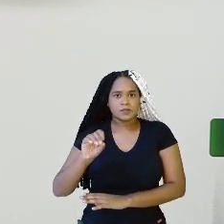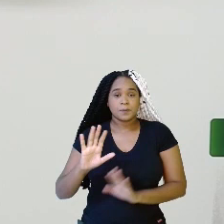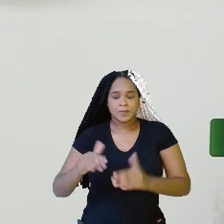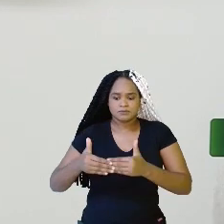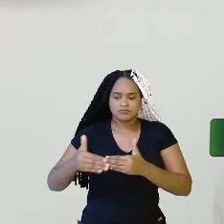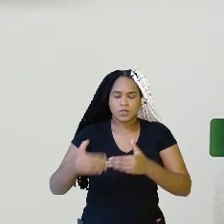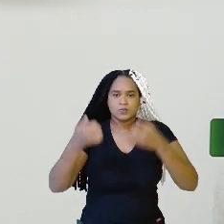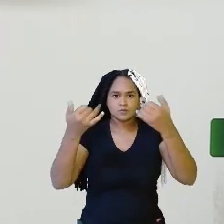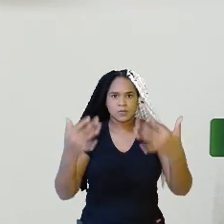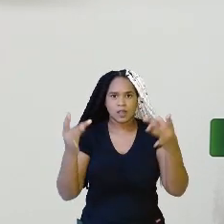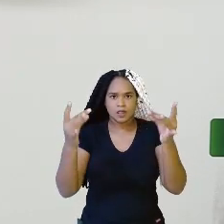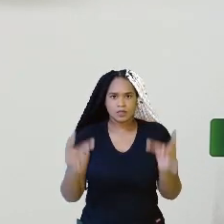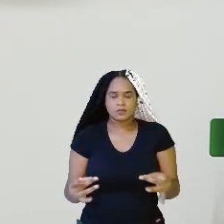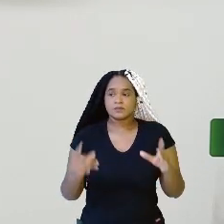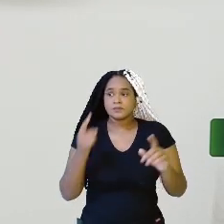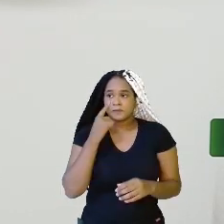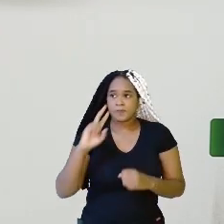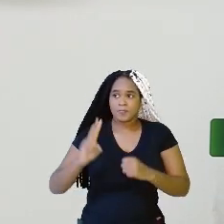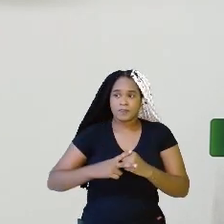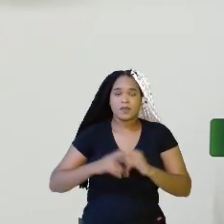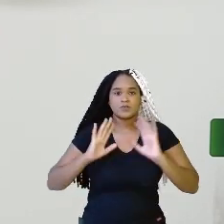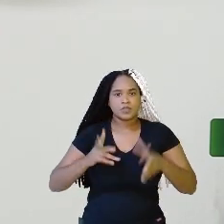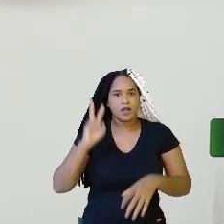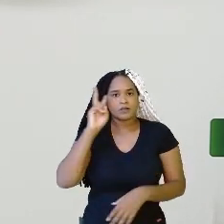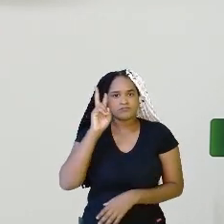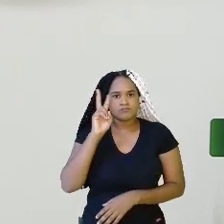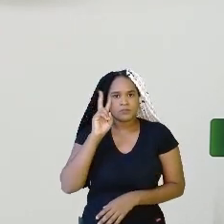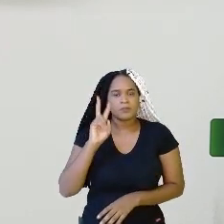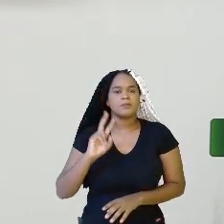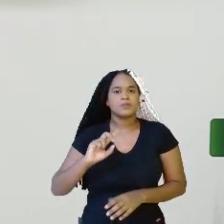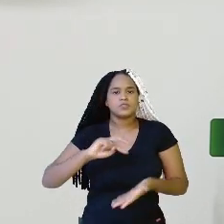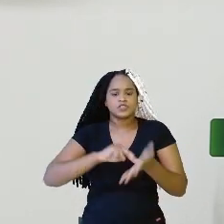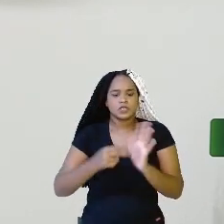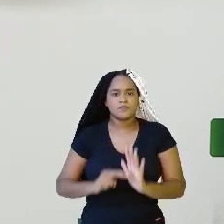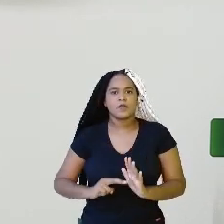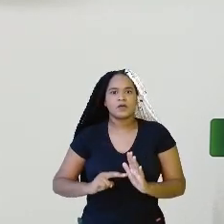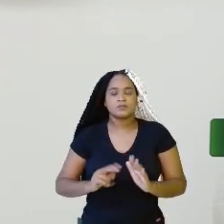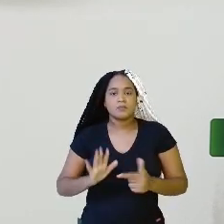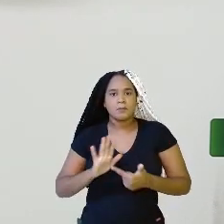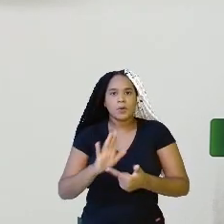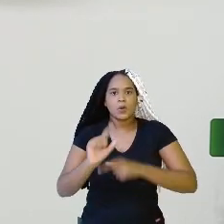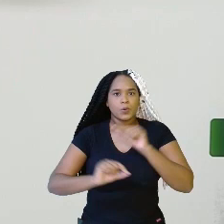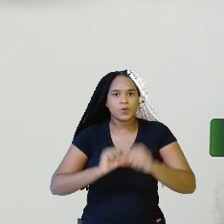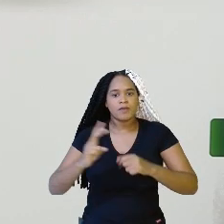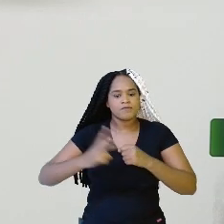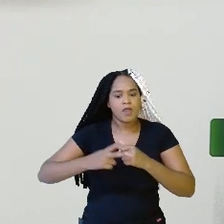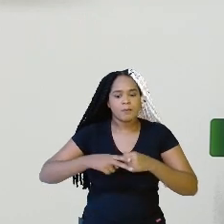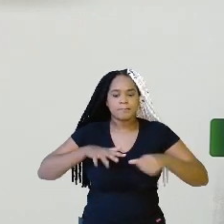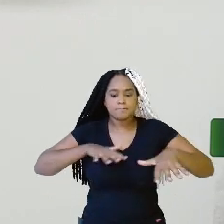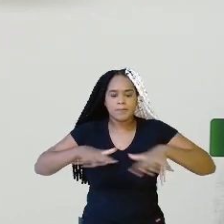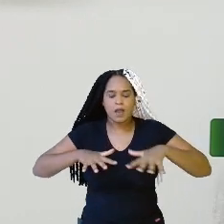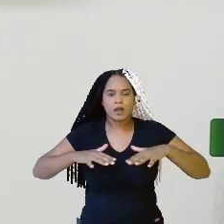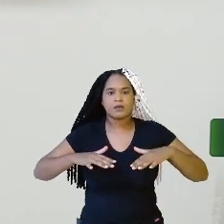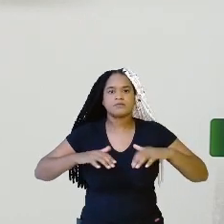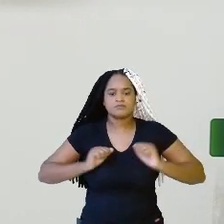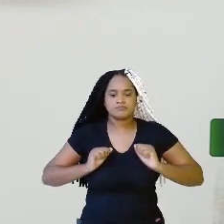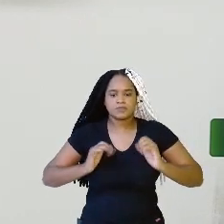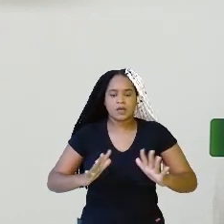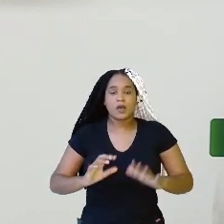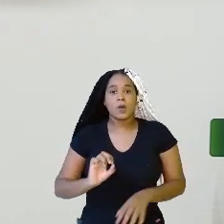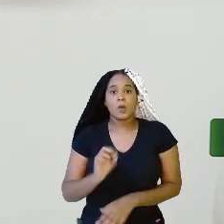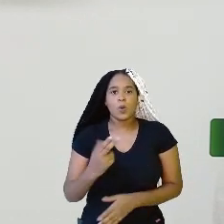coisa. Os verbos, a gente já aprendeu, a gente já lembrou que eles indicam ação, estado ou fenômeno